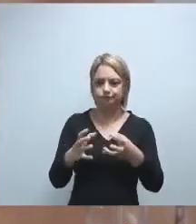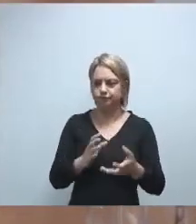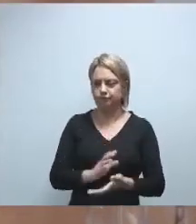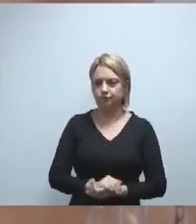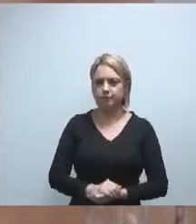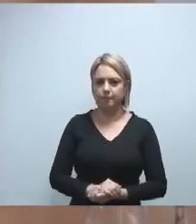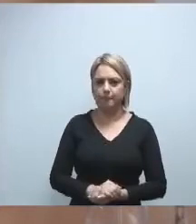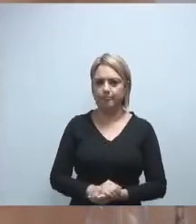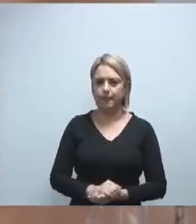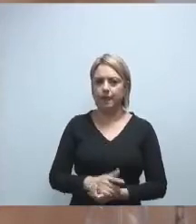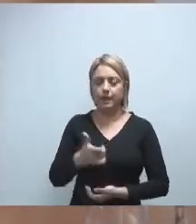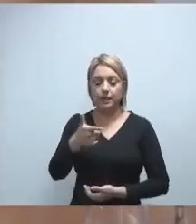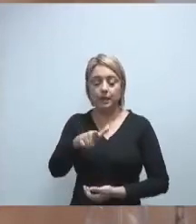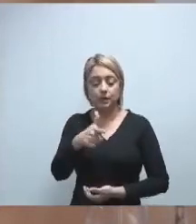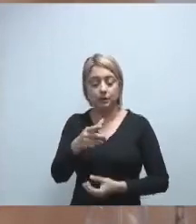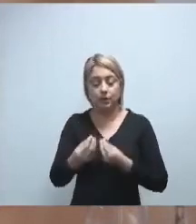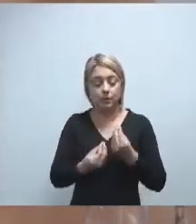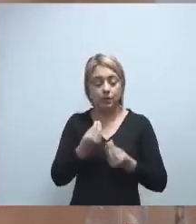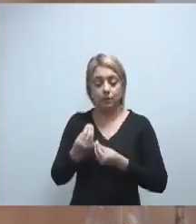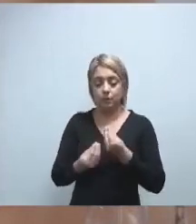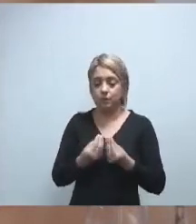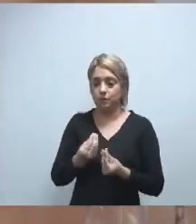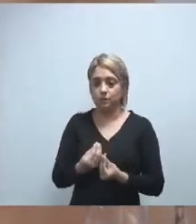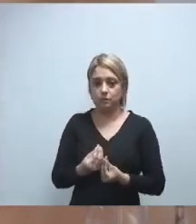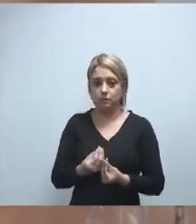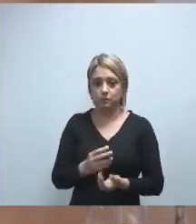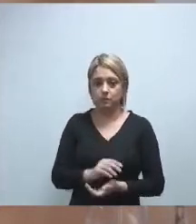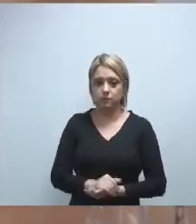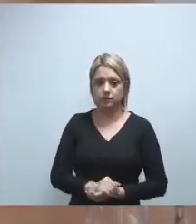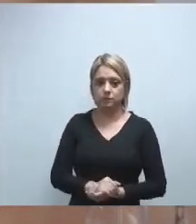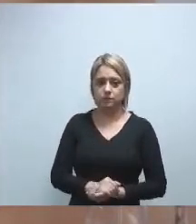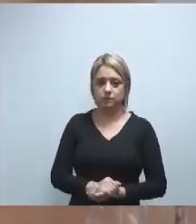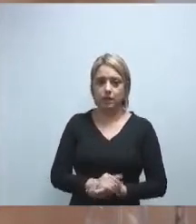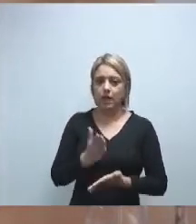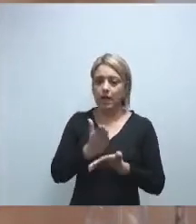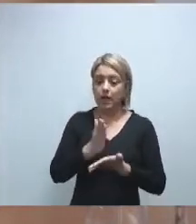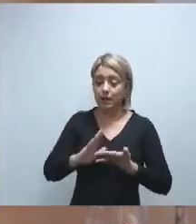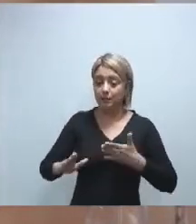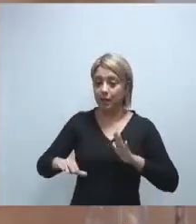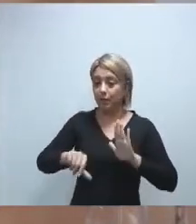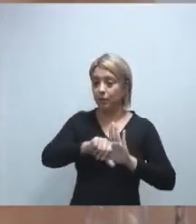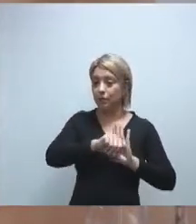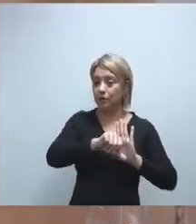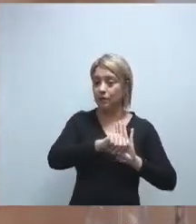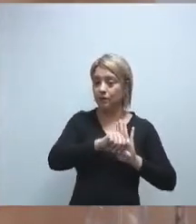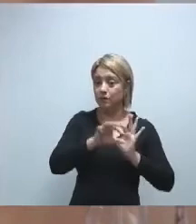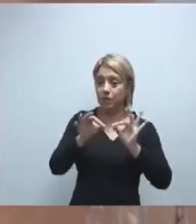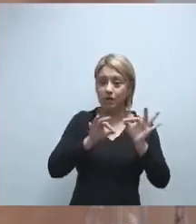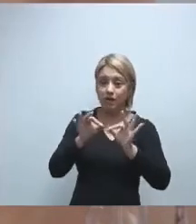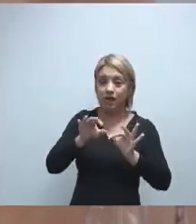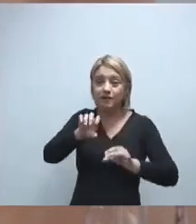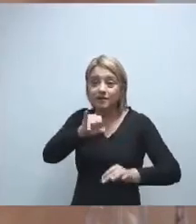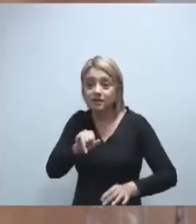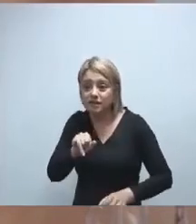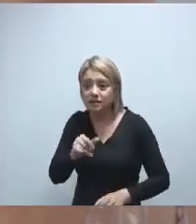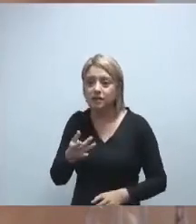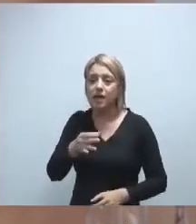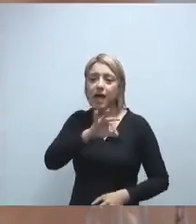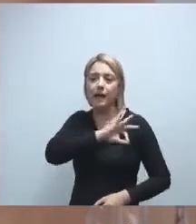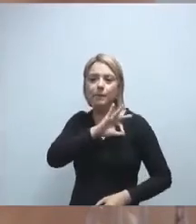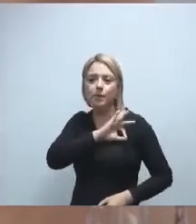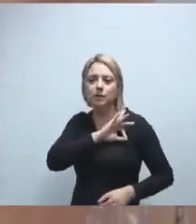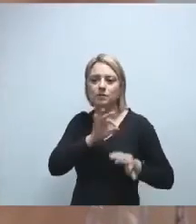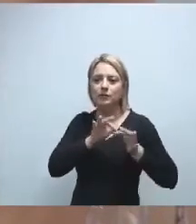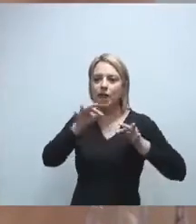e não há como acabar com o crime organizado já polícia estiver distante do